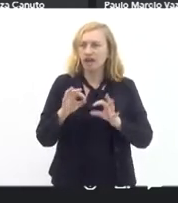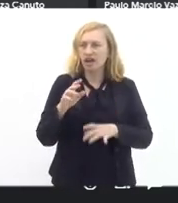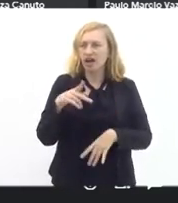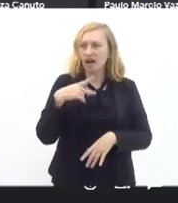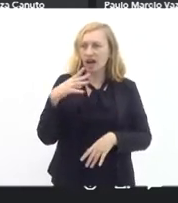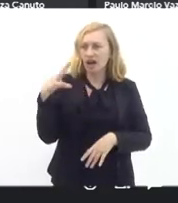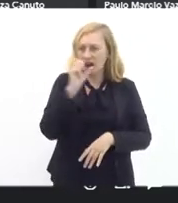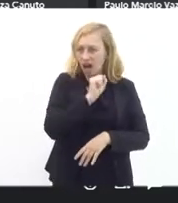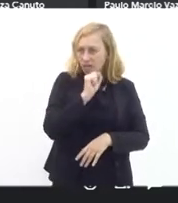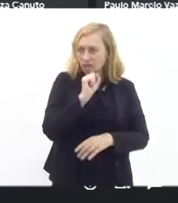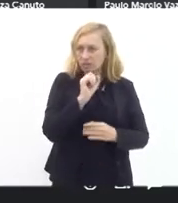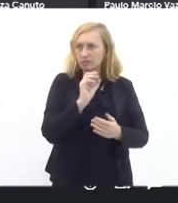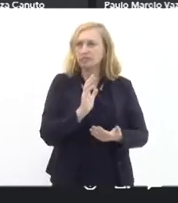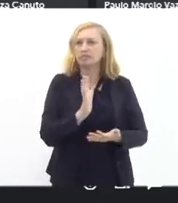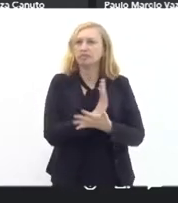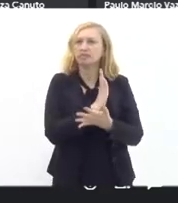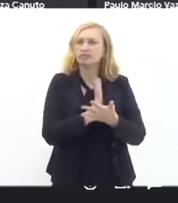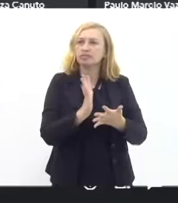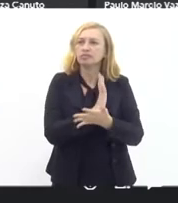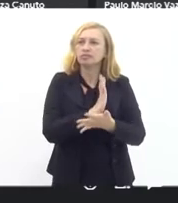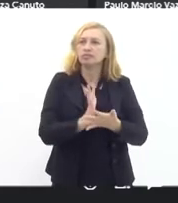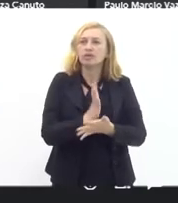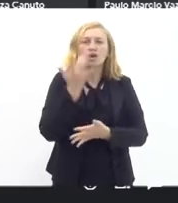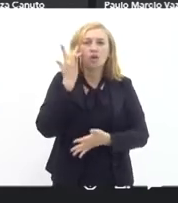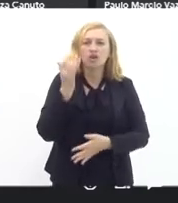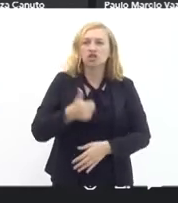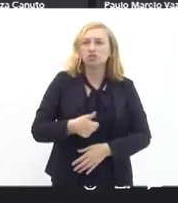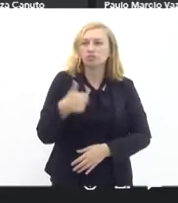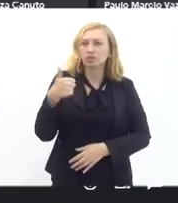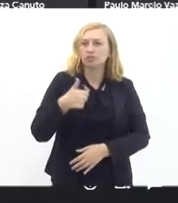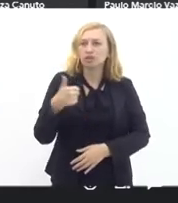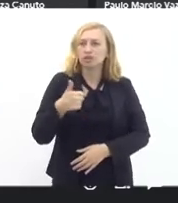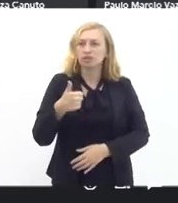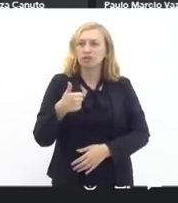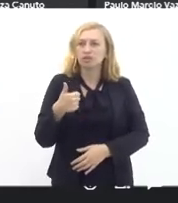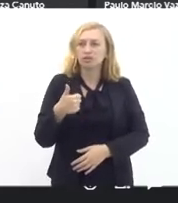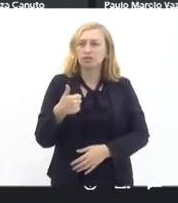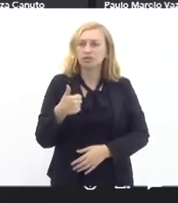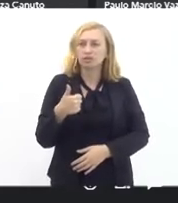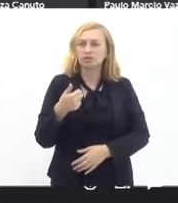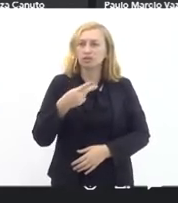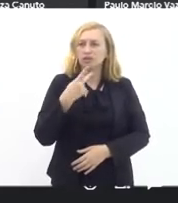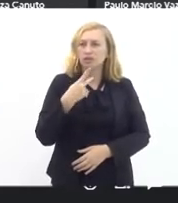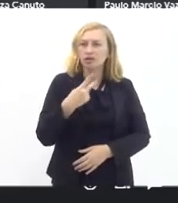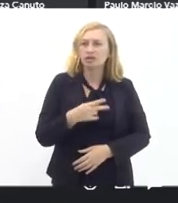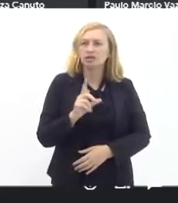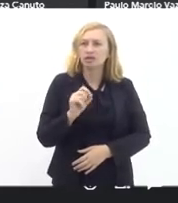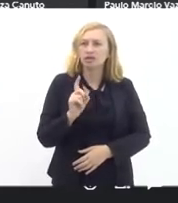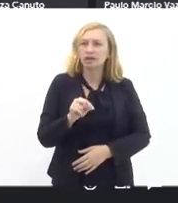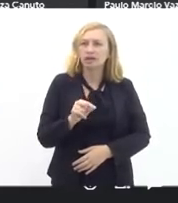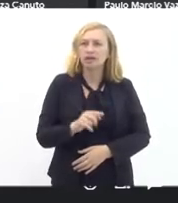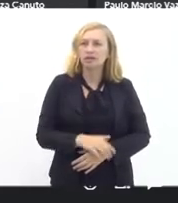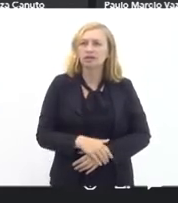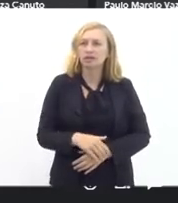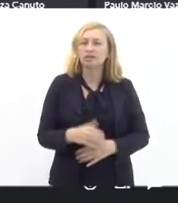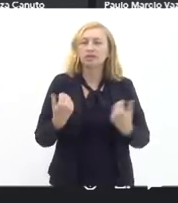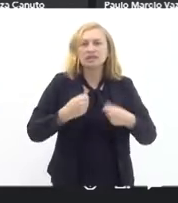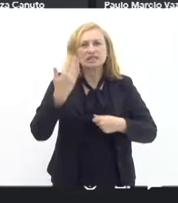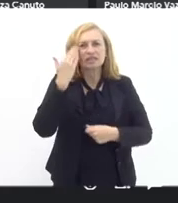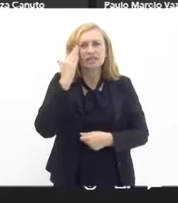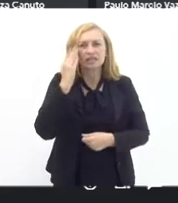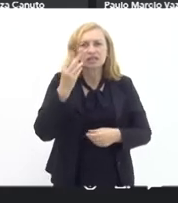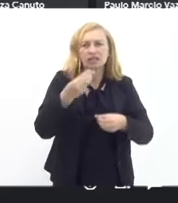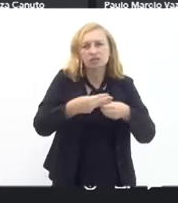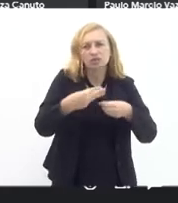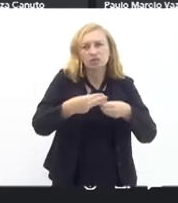fazer algumas contribuições. Eu acho que a primeira fala é que a gente precisa entender que